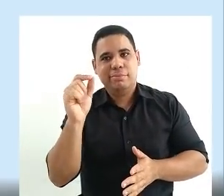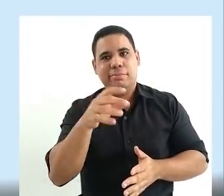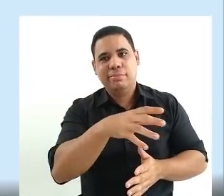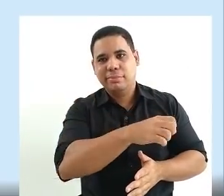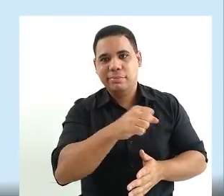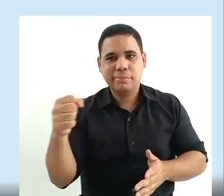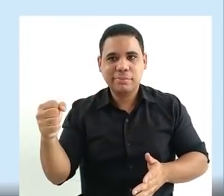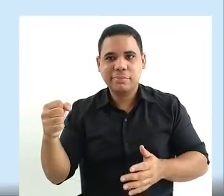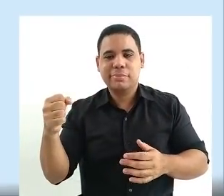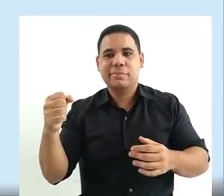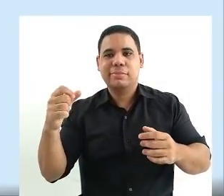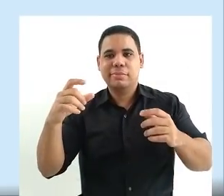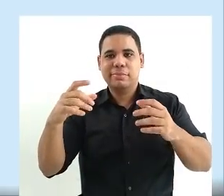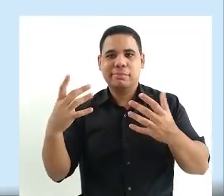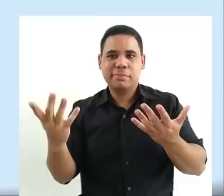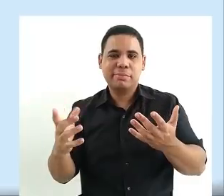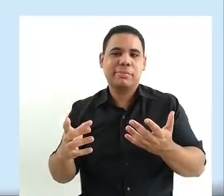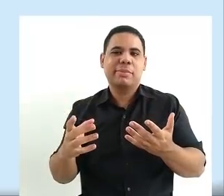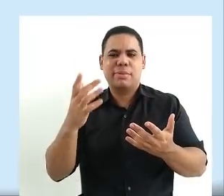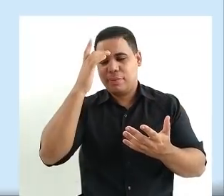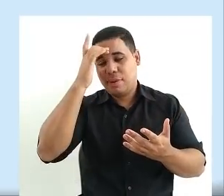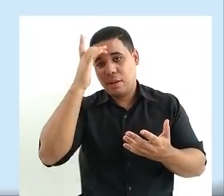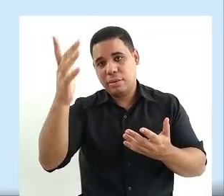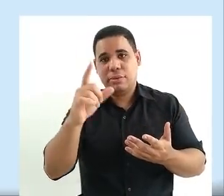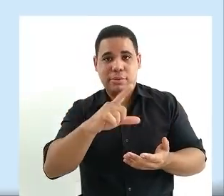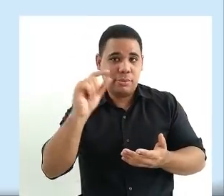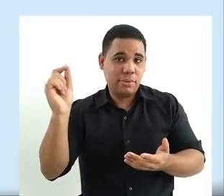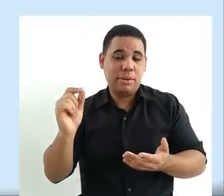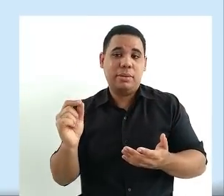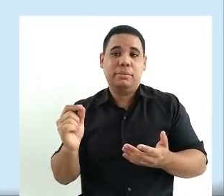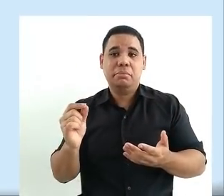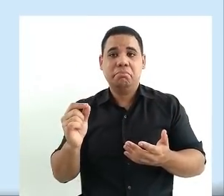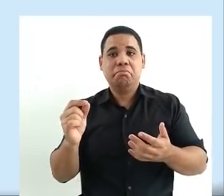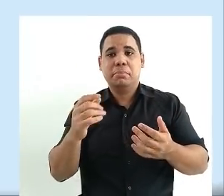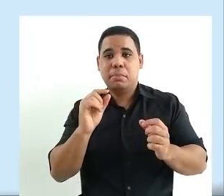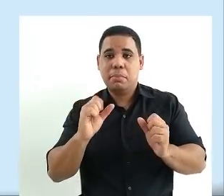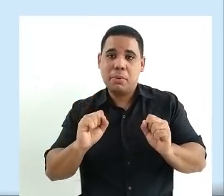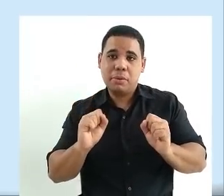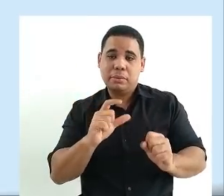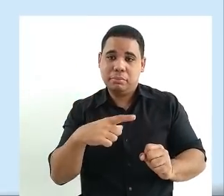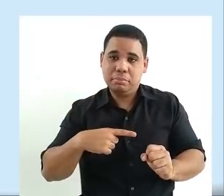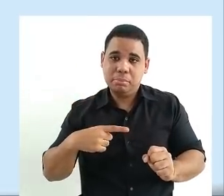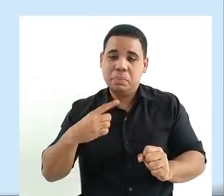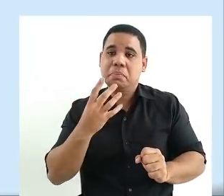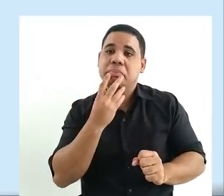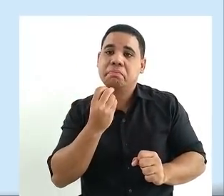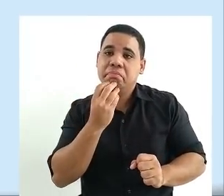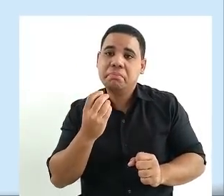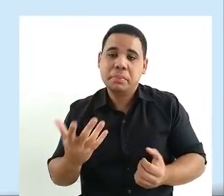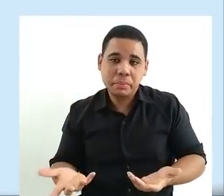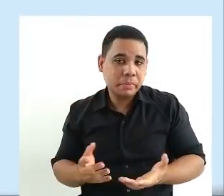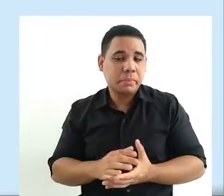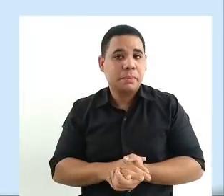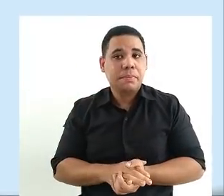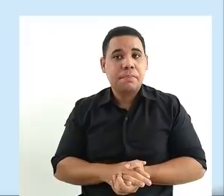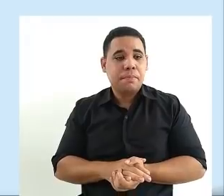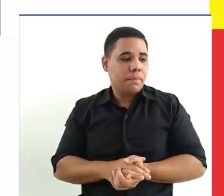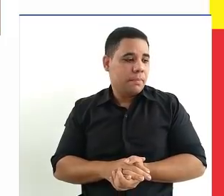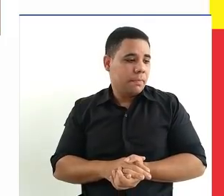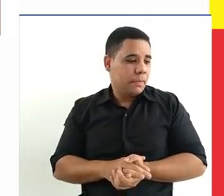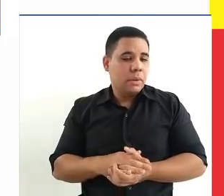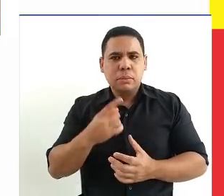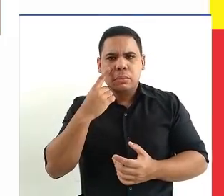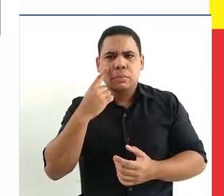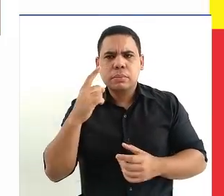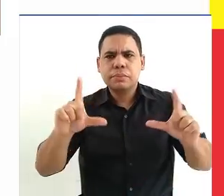de olhos vendados, sem saber o que está atrás da porta, escolher um body. Então vamos extravasar aí, que você pode ver